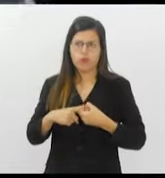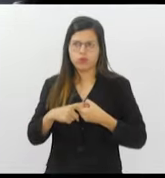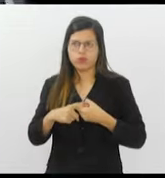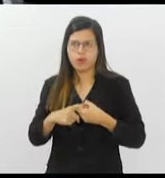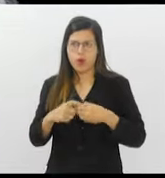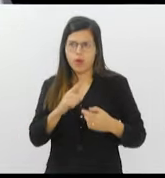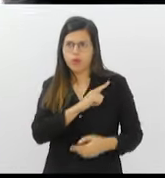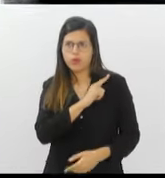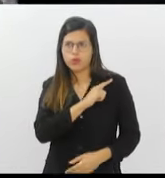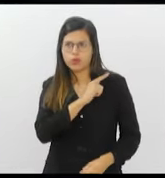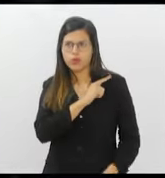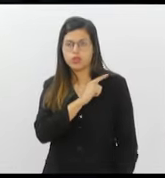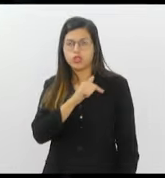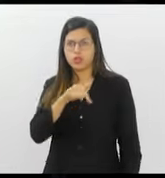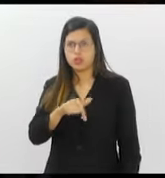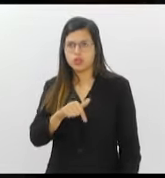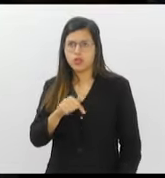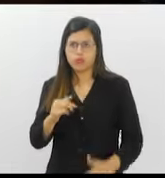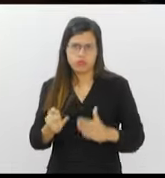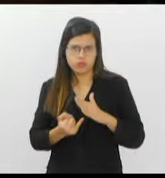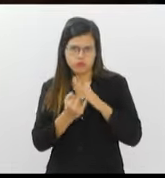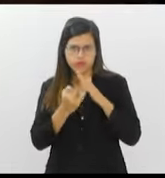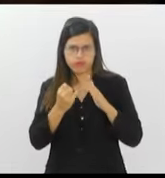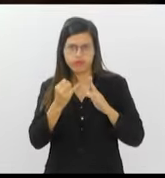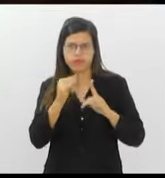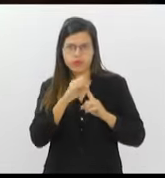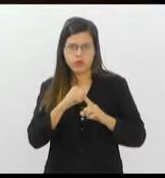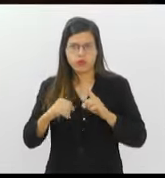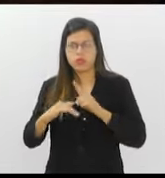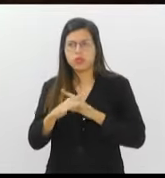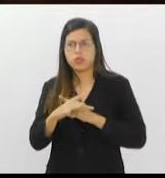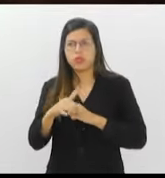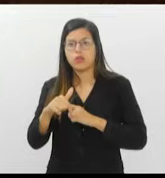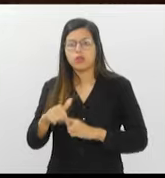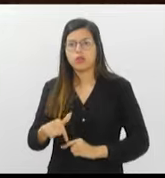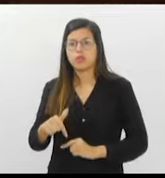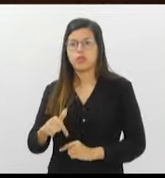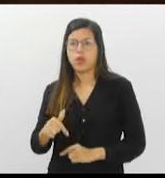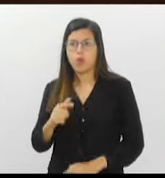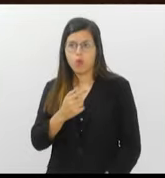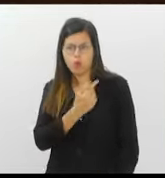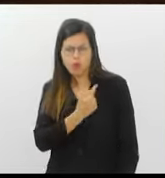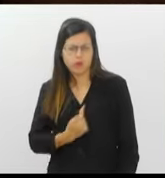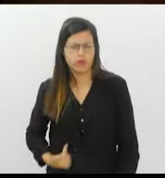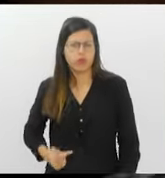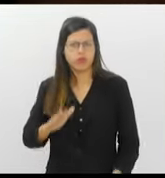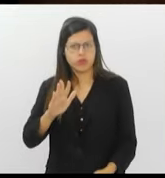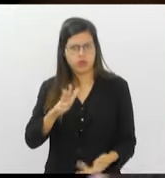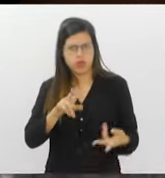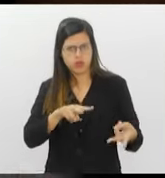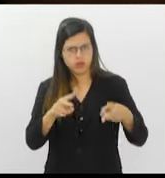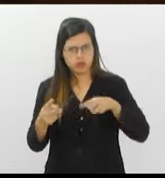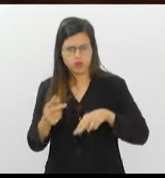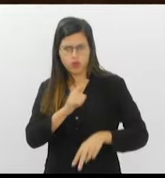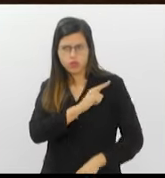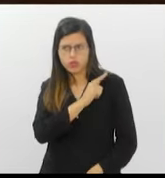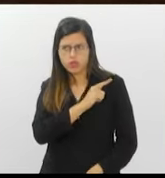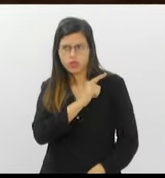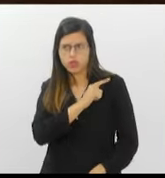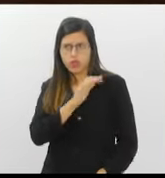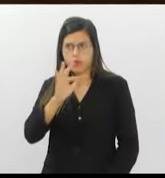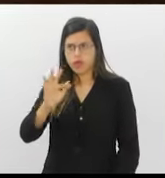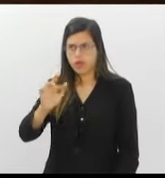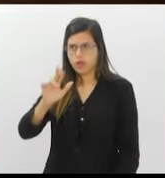para a gestão Proes, sinalizando o passo que o governador tem dado realmente nos últimos anos de já ter transferido para a gestão da